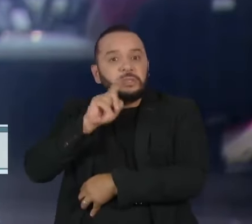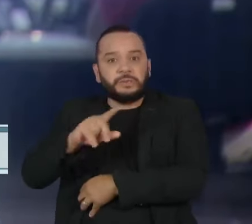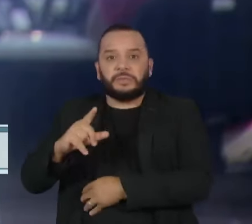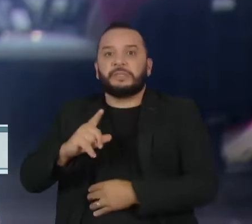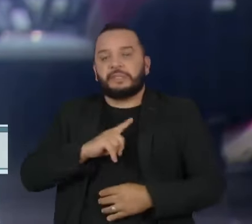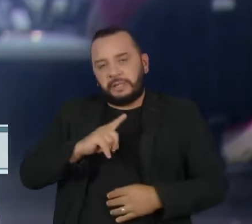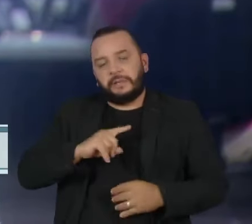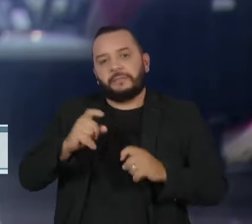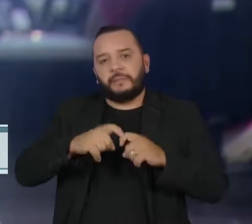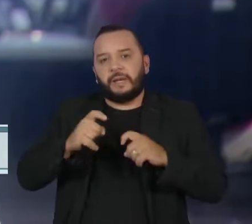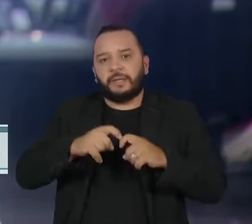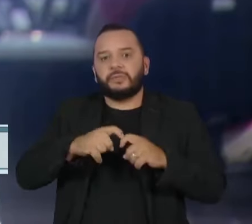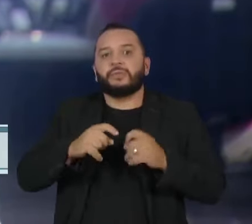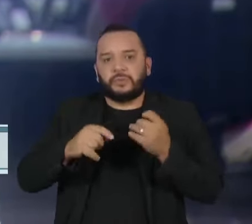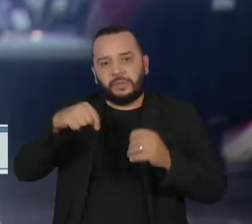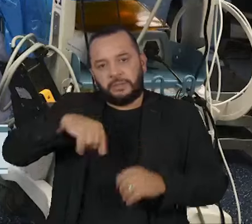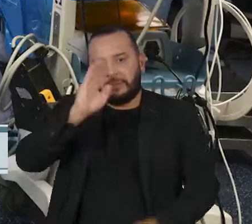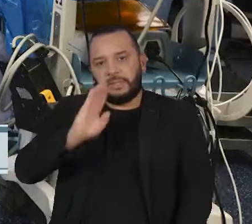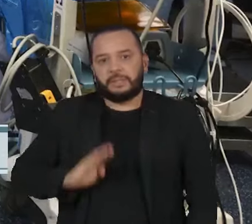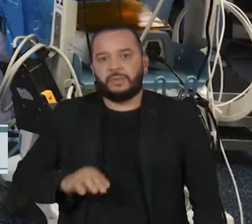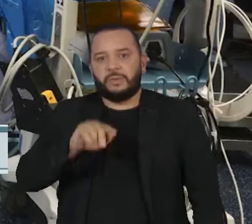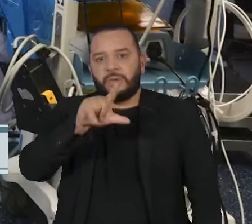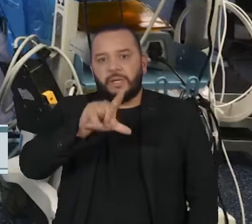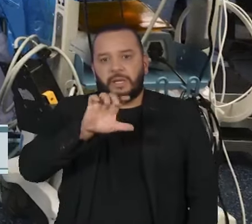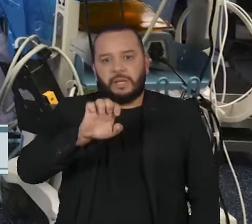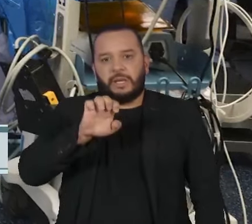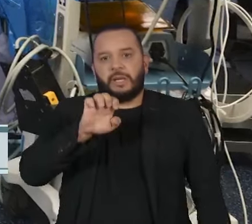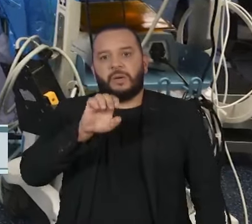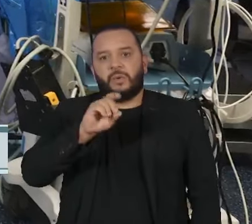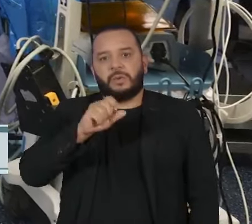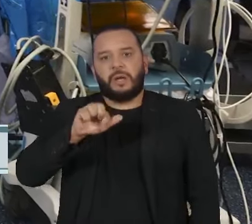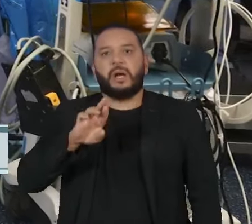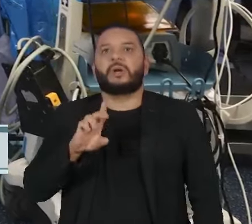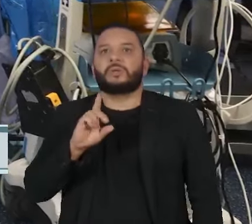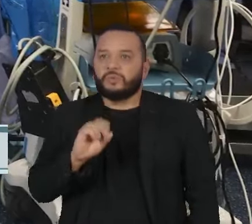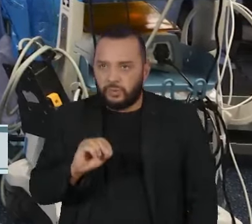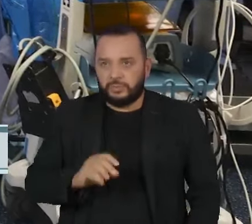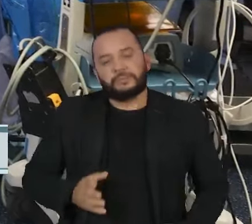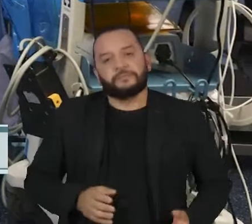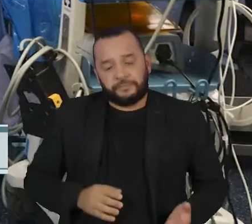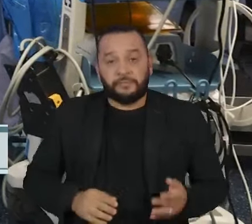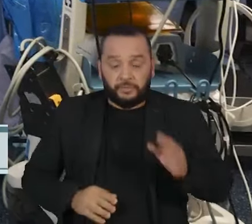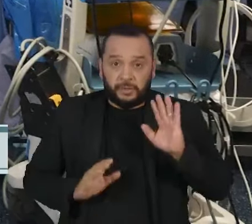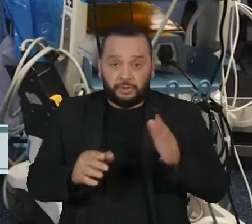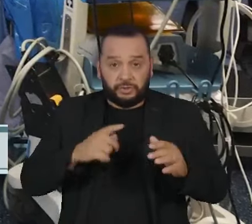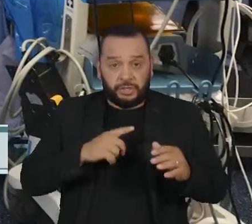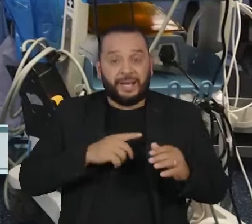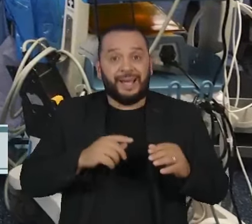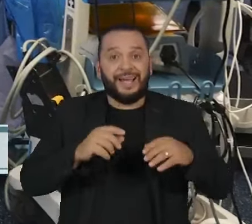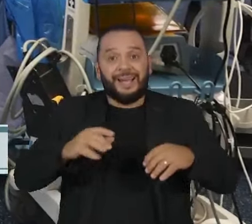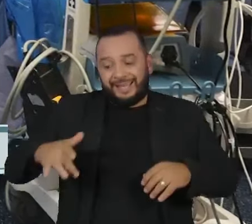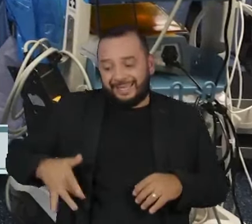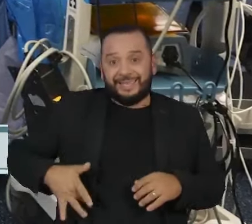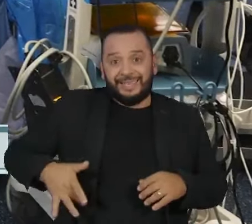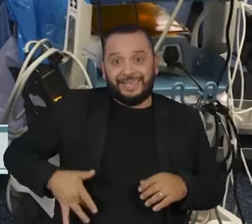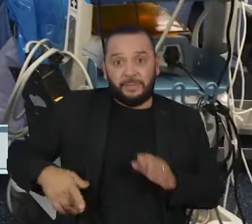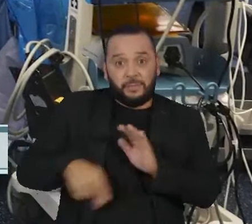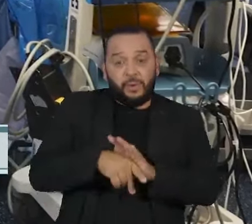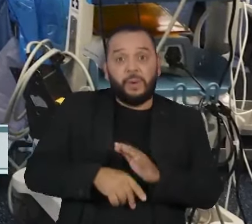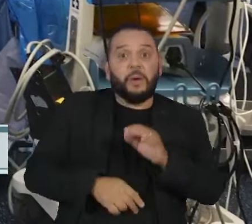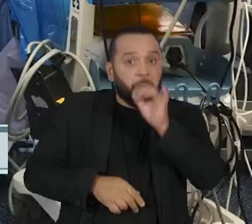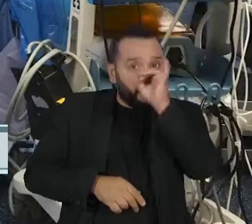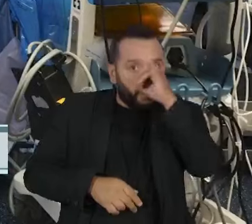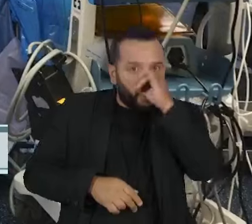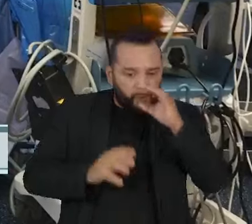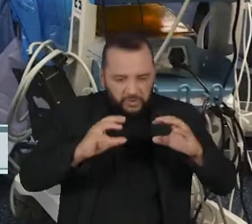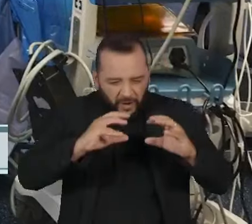brasileiro Leonardo riela o rim do porco doador passou por 69 procedimentos para